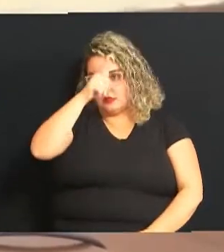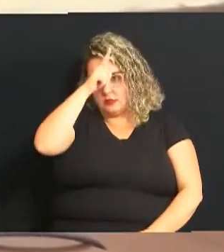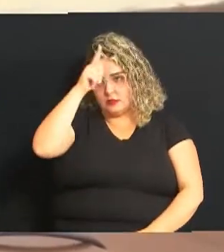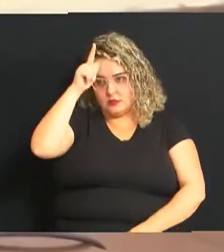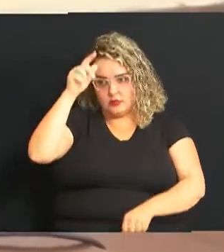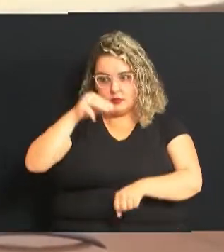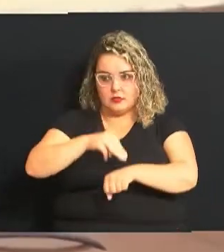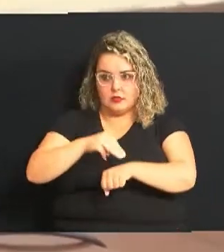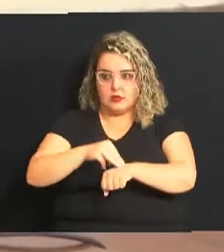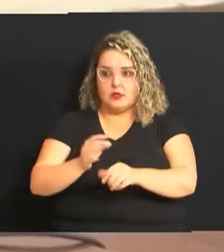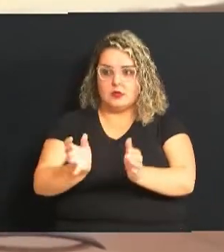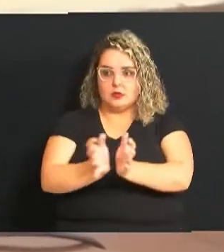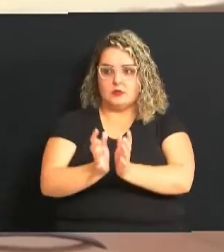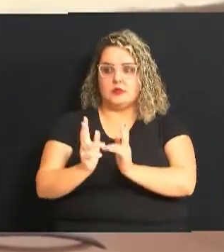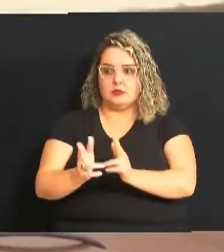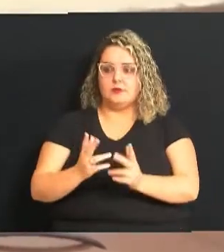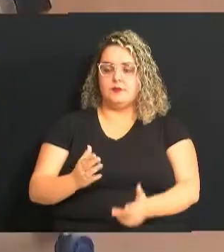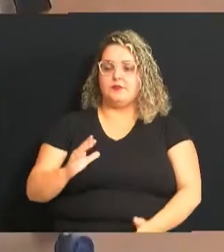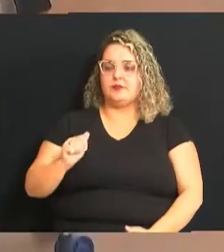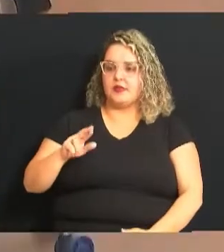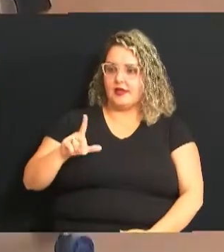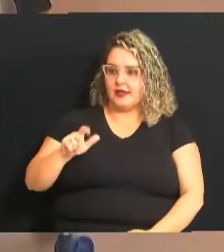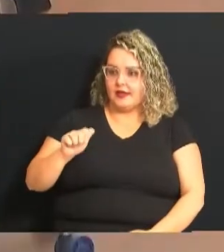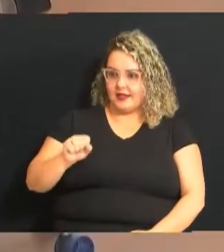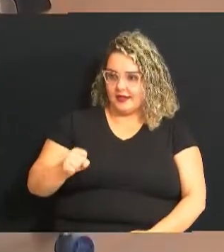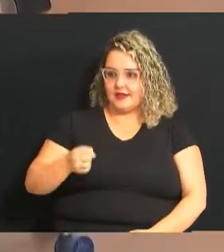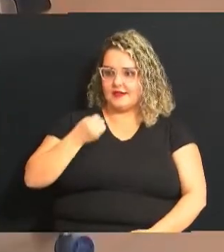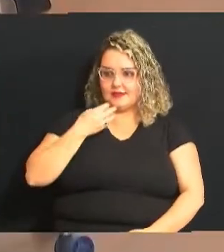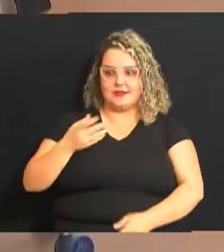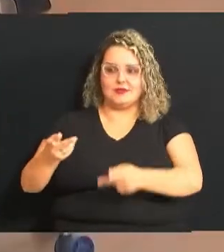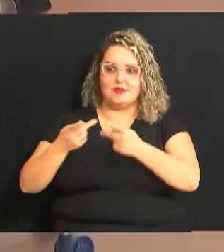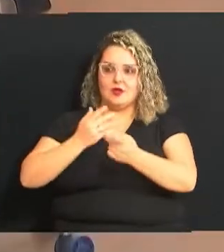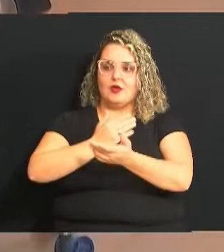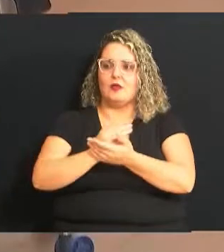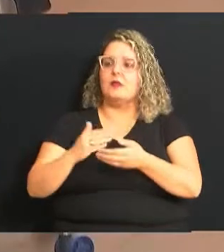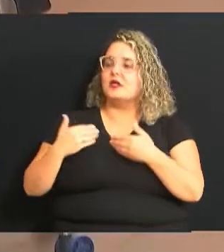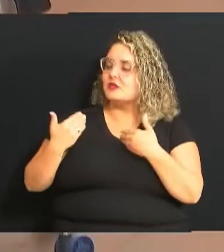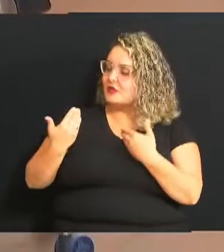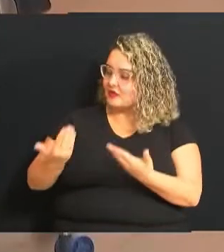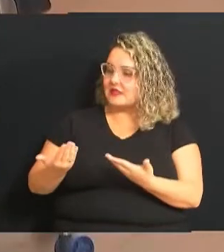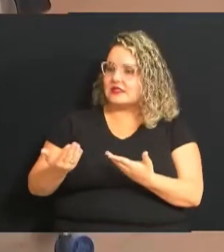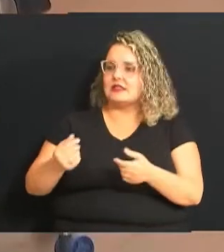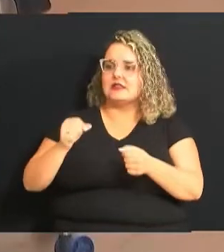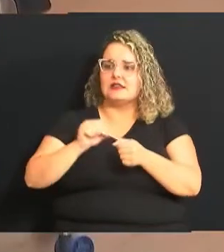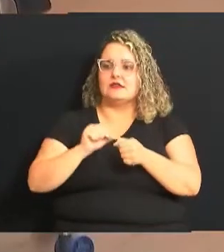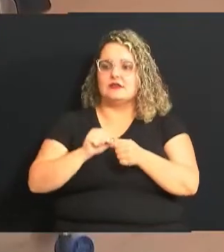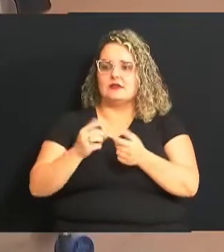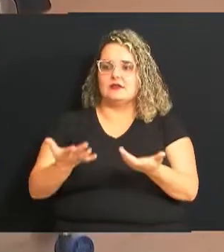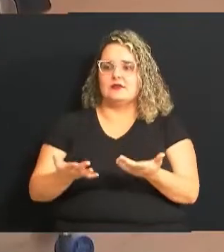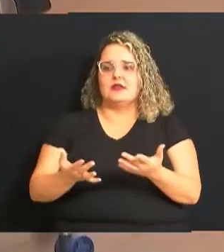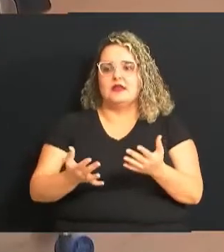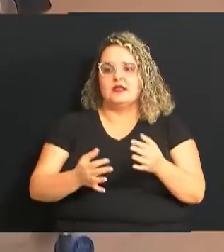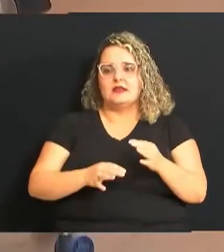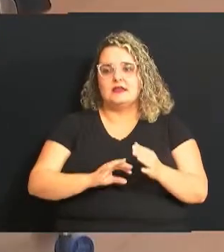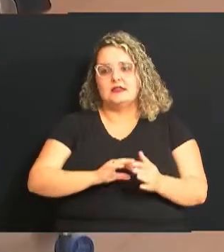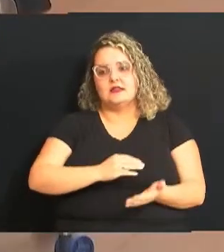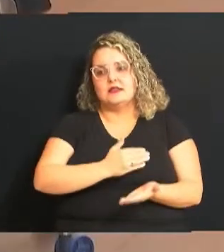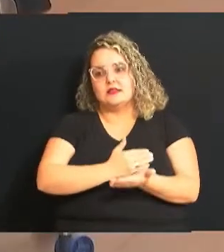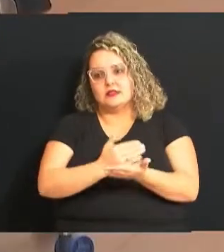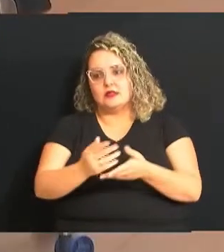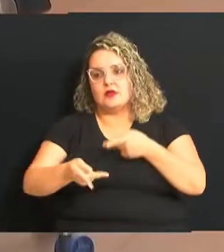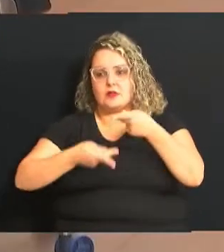da mesma comissão. Carla, seja bem-vinda. Eu começo com você. A gente fez esse preâmbulo aí dos